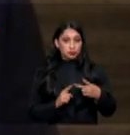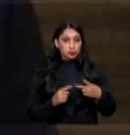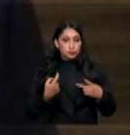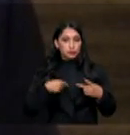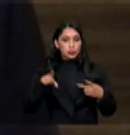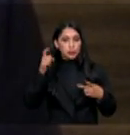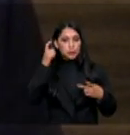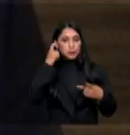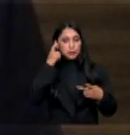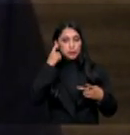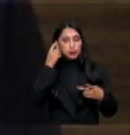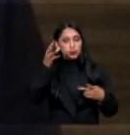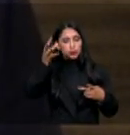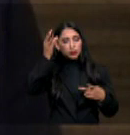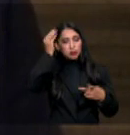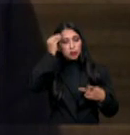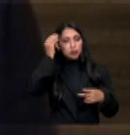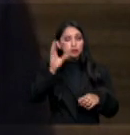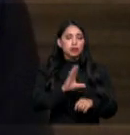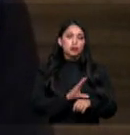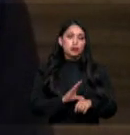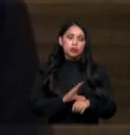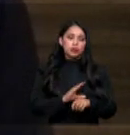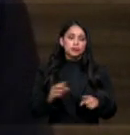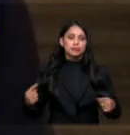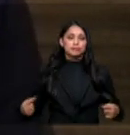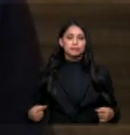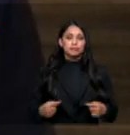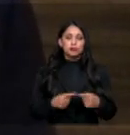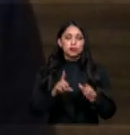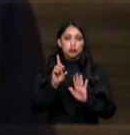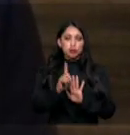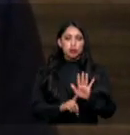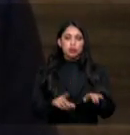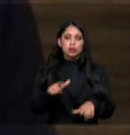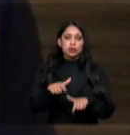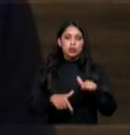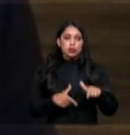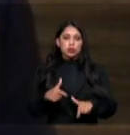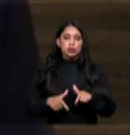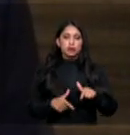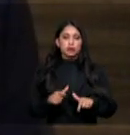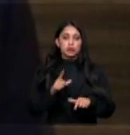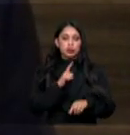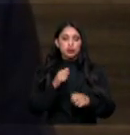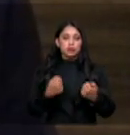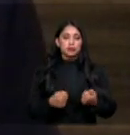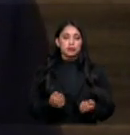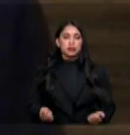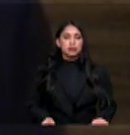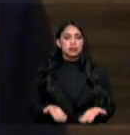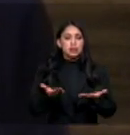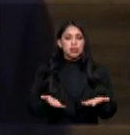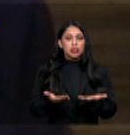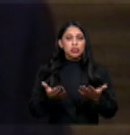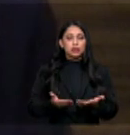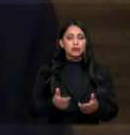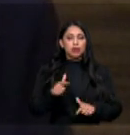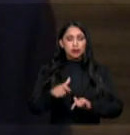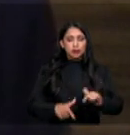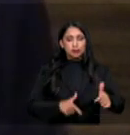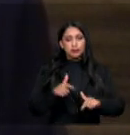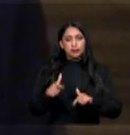que uma interpretação constitucionalmente adequada do direito do trabalho deve incentivar a